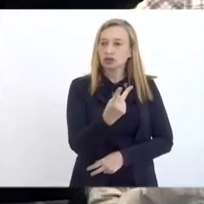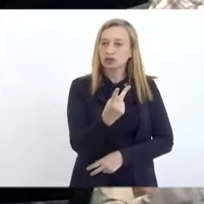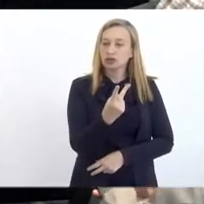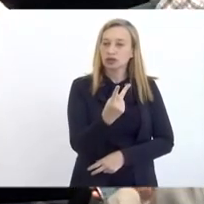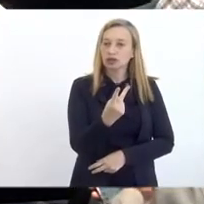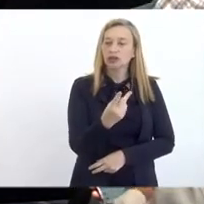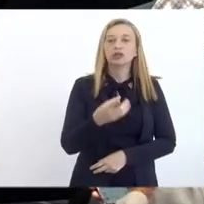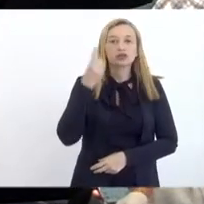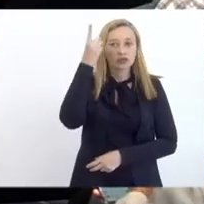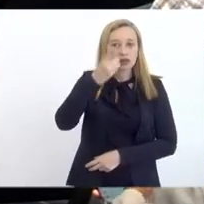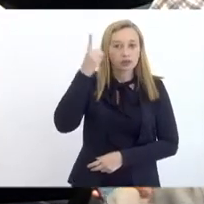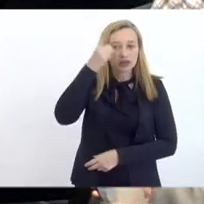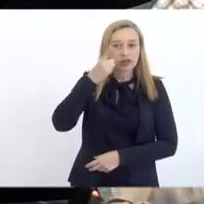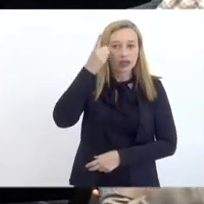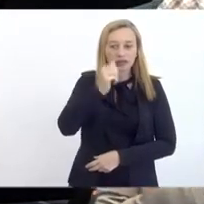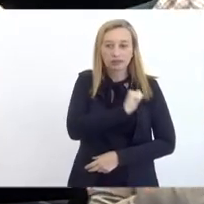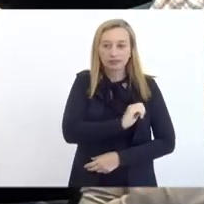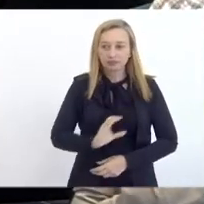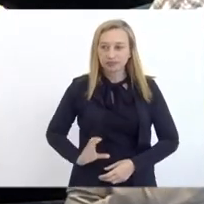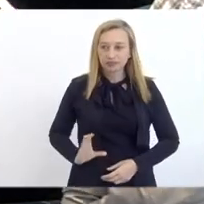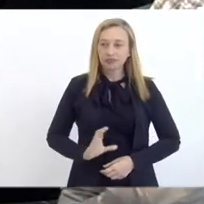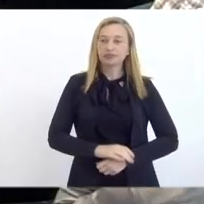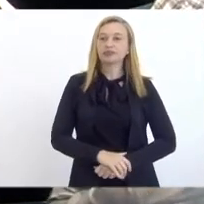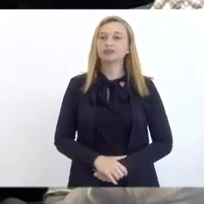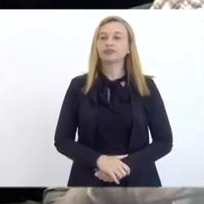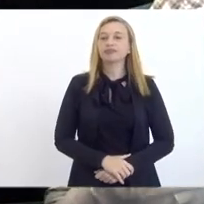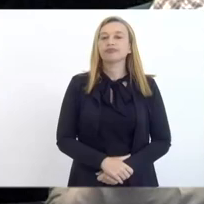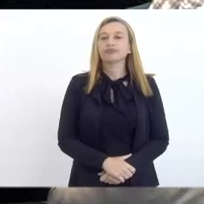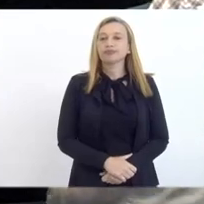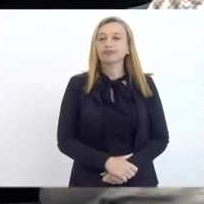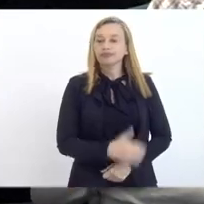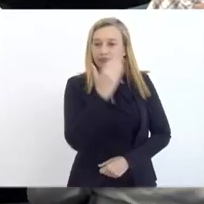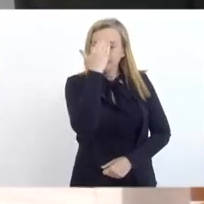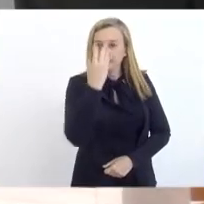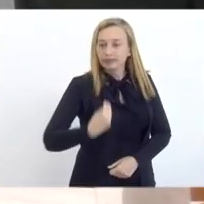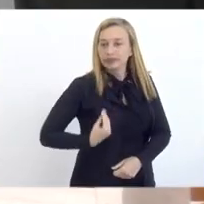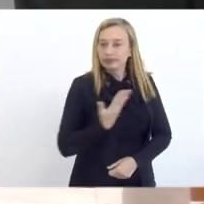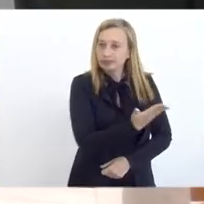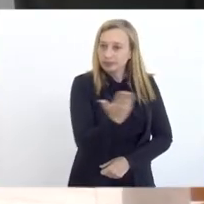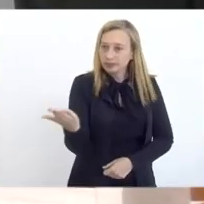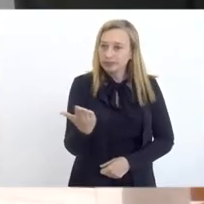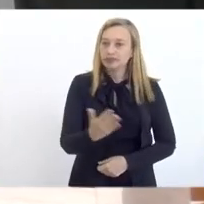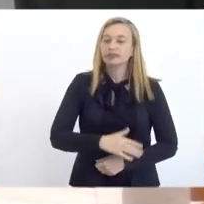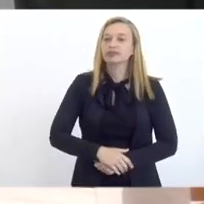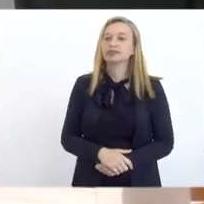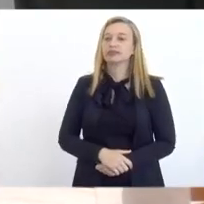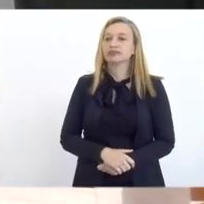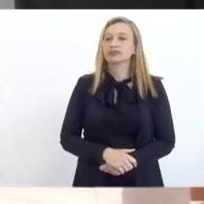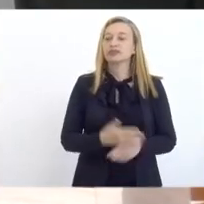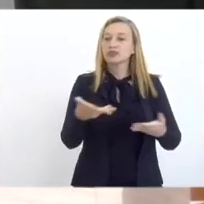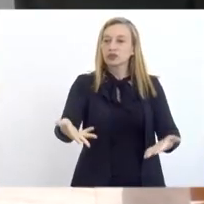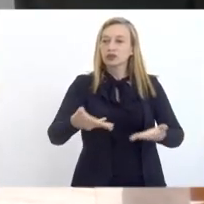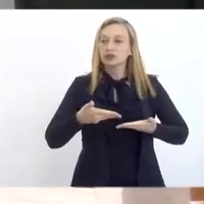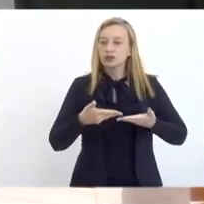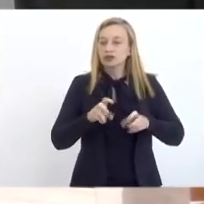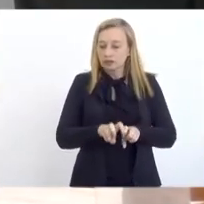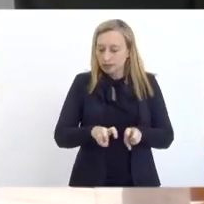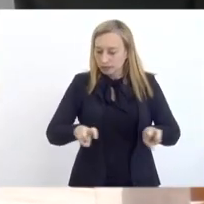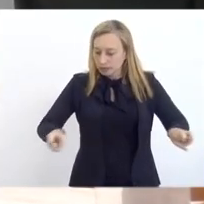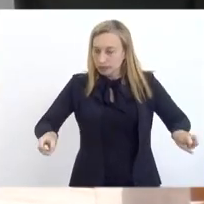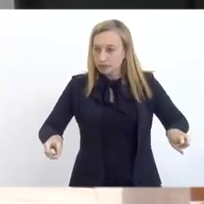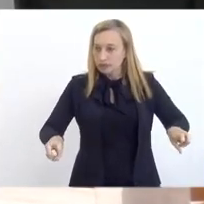do deputado André Siciliano. Agradeço a presença de todos e convido aqui para compor a